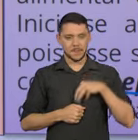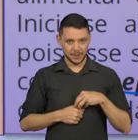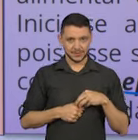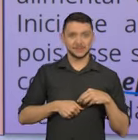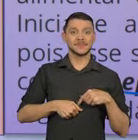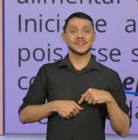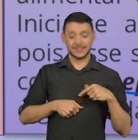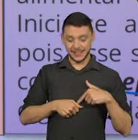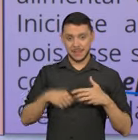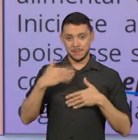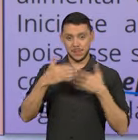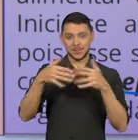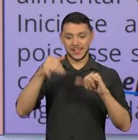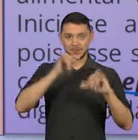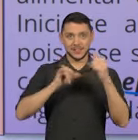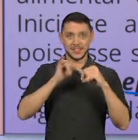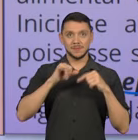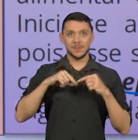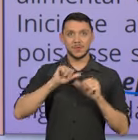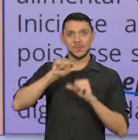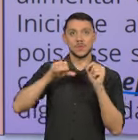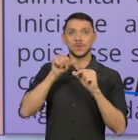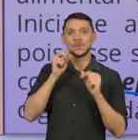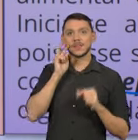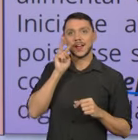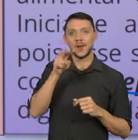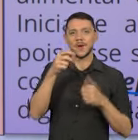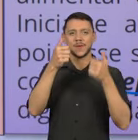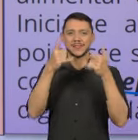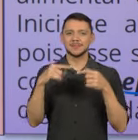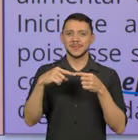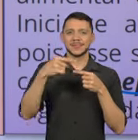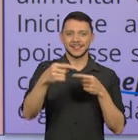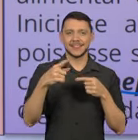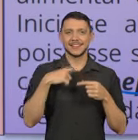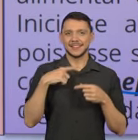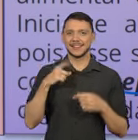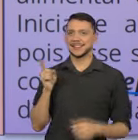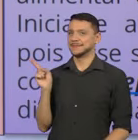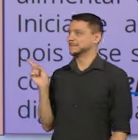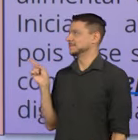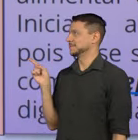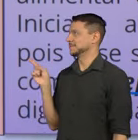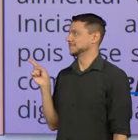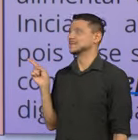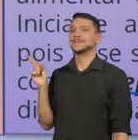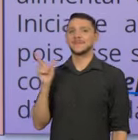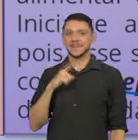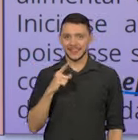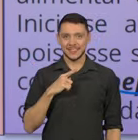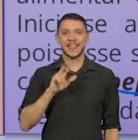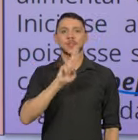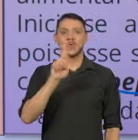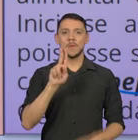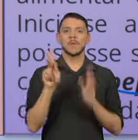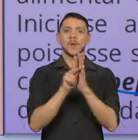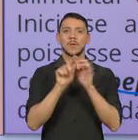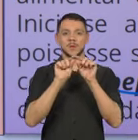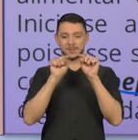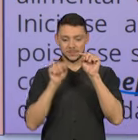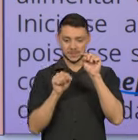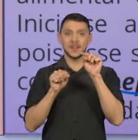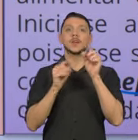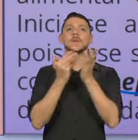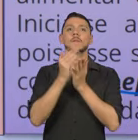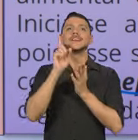né, até chegar nessa partezinha que eu vou mostrar no aplicativo. Tá? Esse órgão tem um nome, e aí aqui começam os intestinos, tá bom?